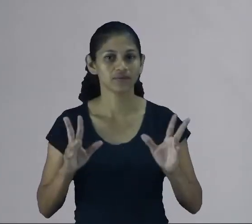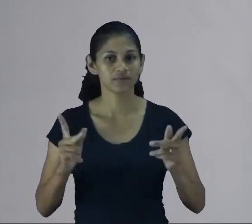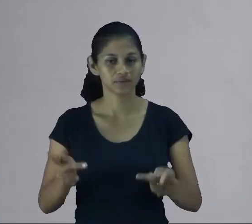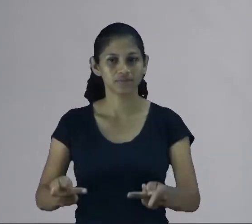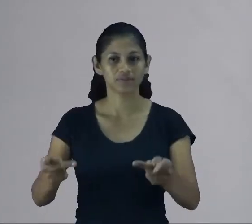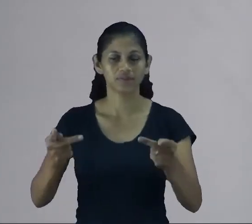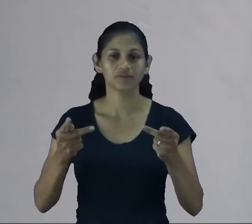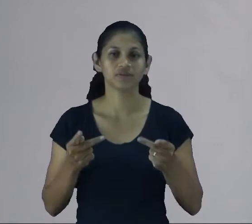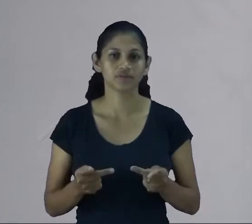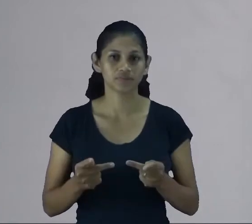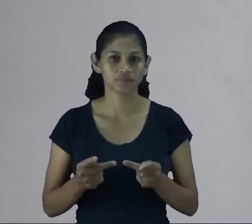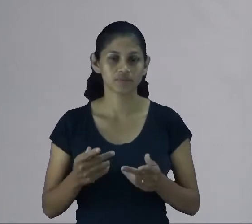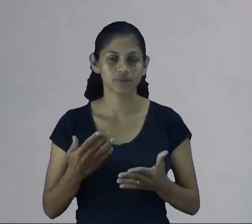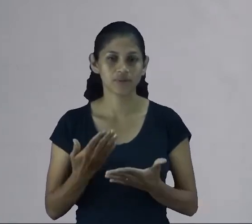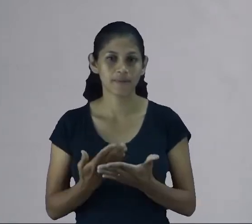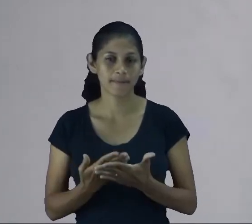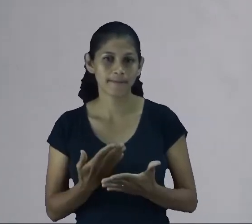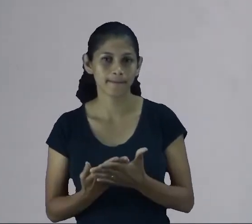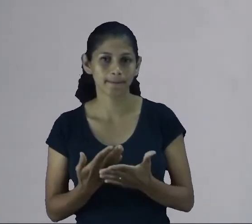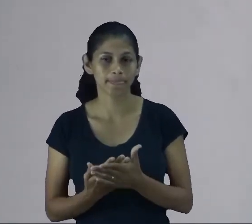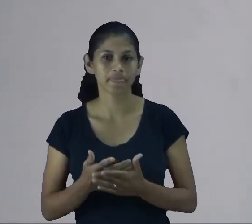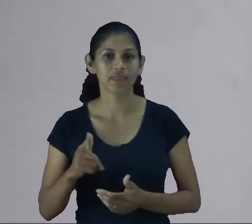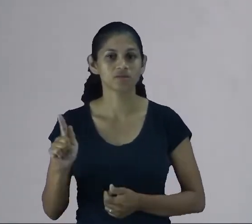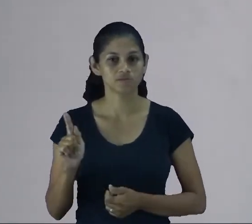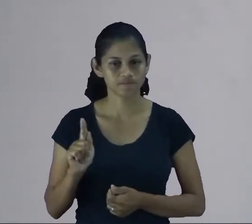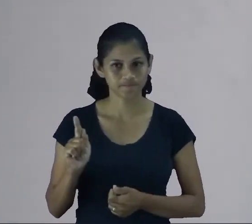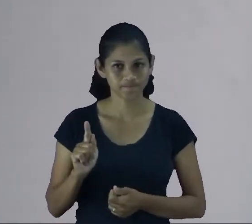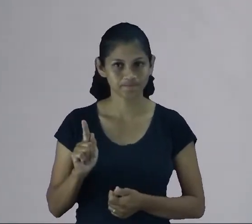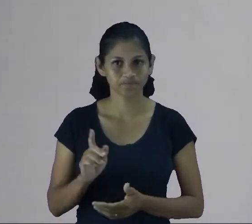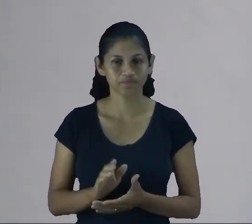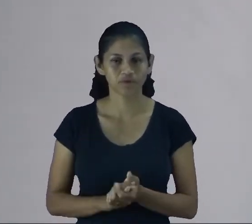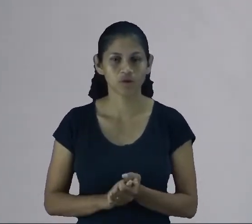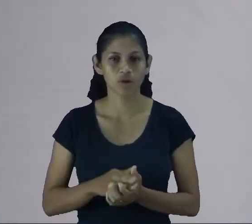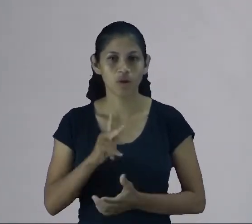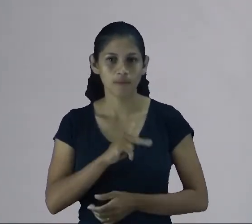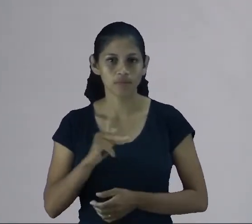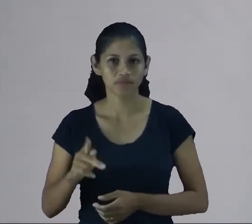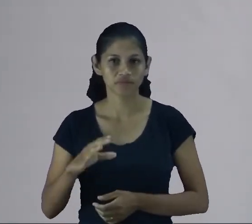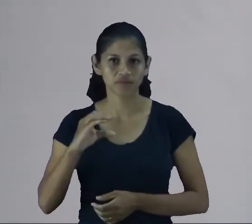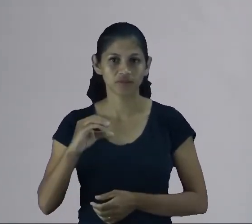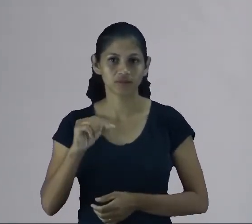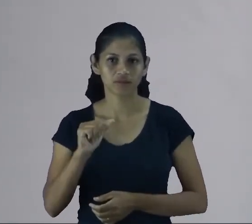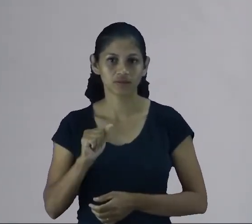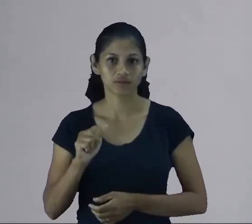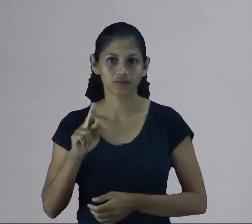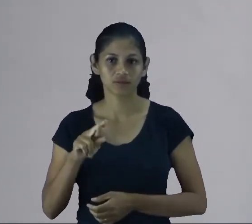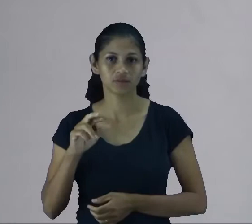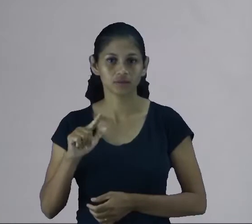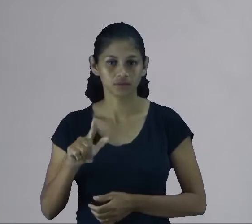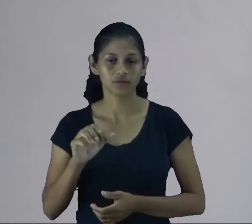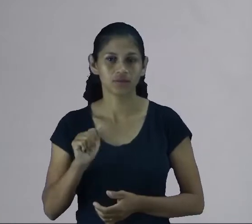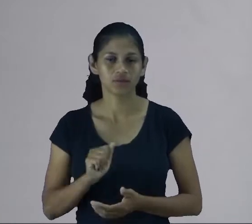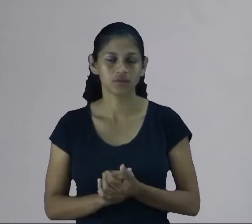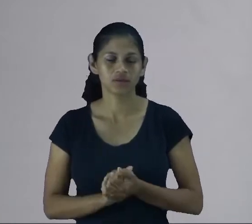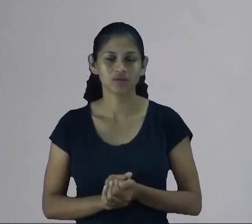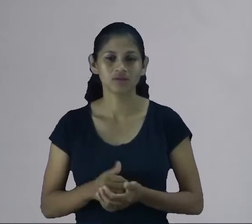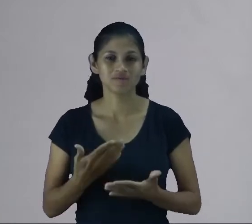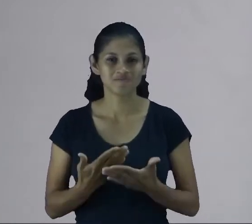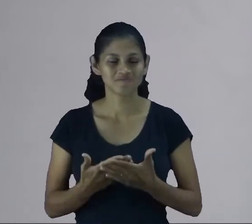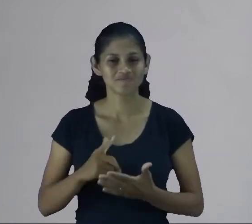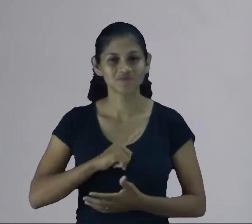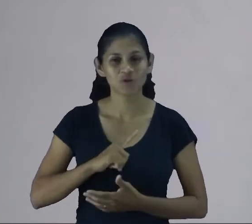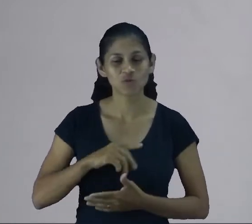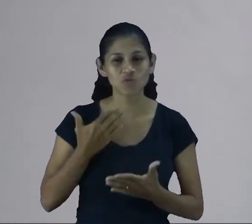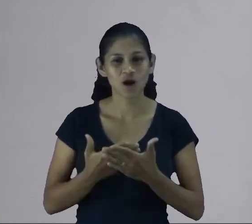Olá, sejam todos bem-vindos a mais uma aula de Química. Meu nome é professora Carla e hoje a gente vai ter uma das aulas que eu mais